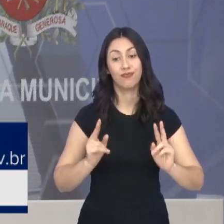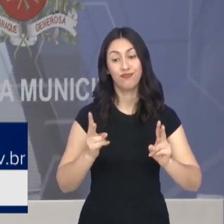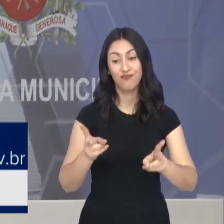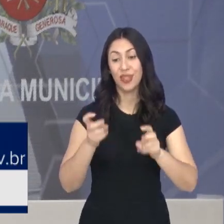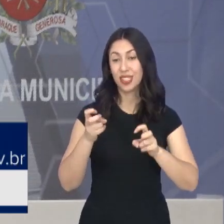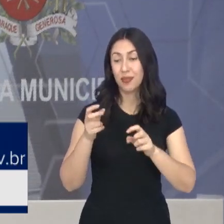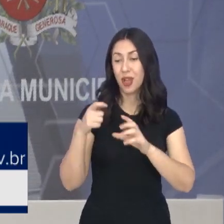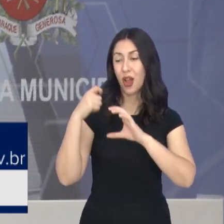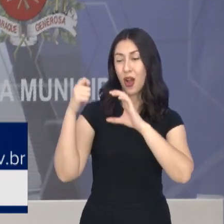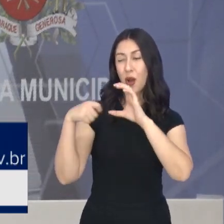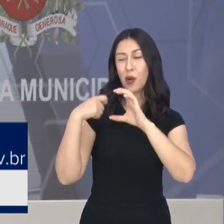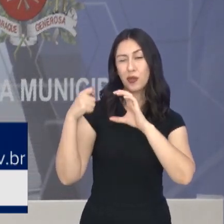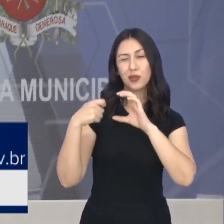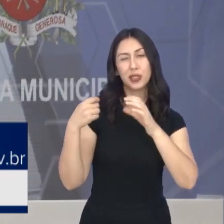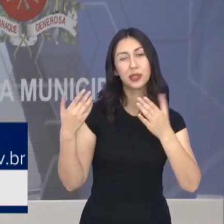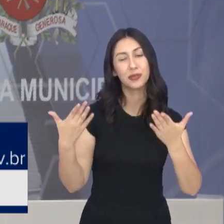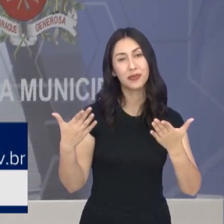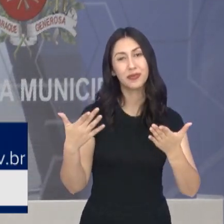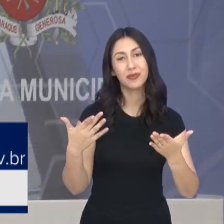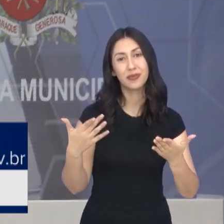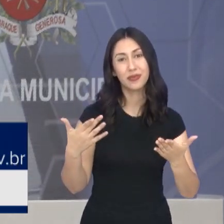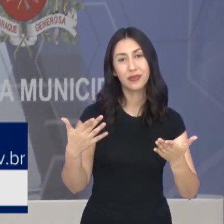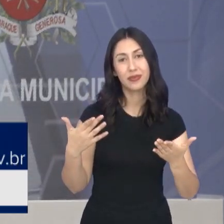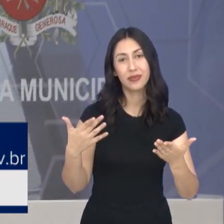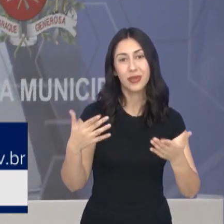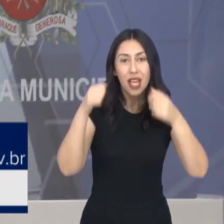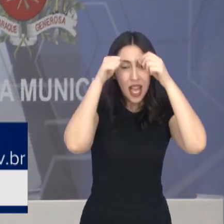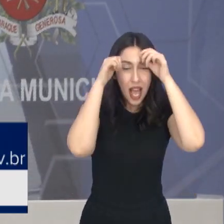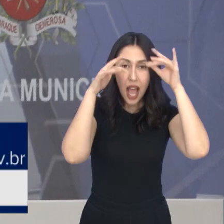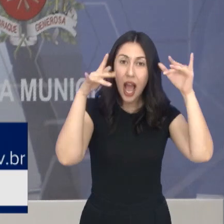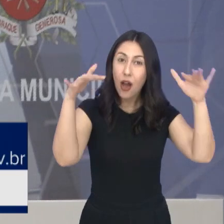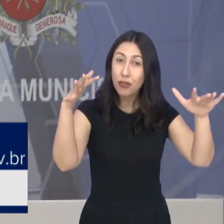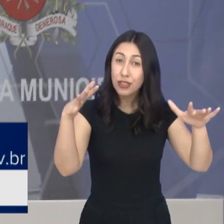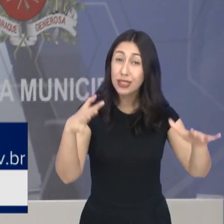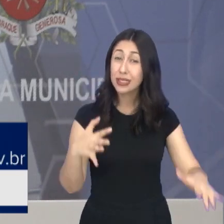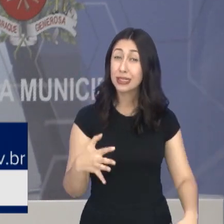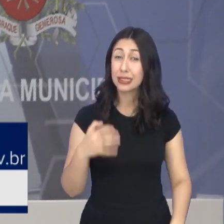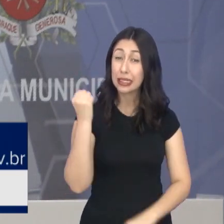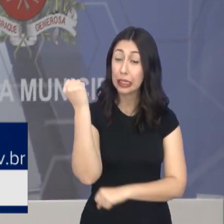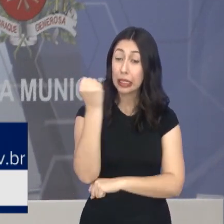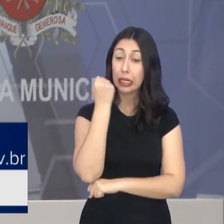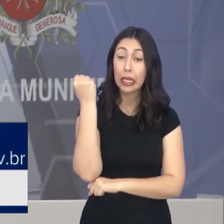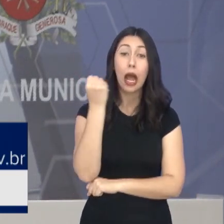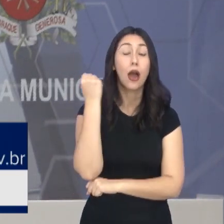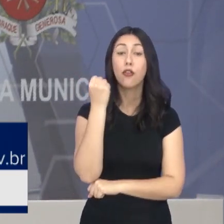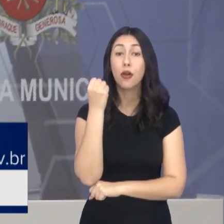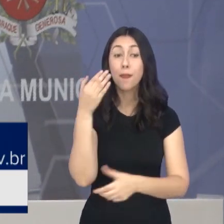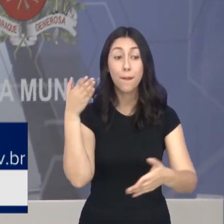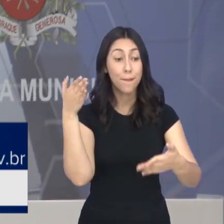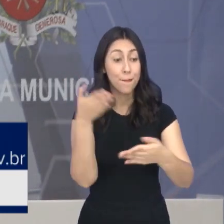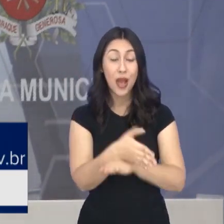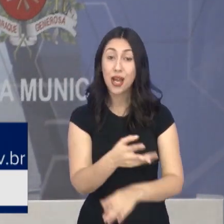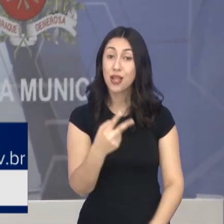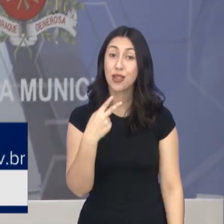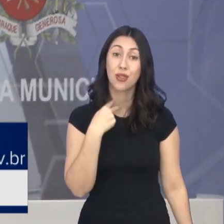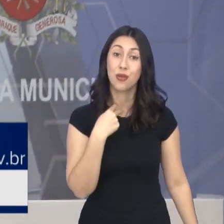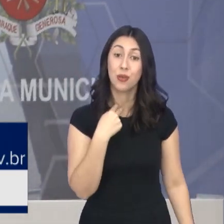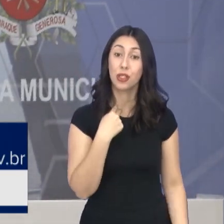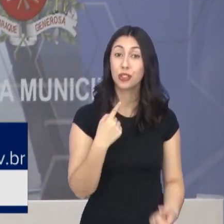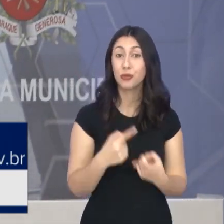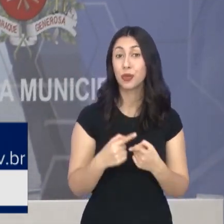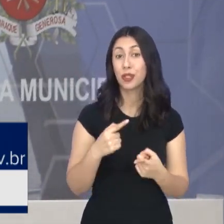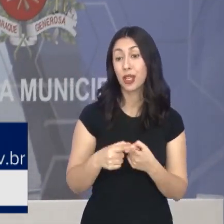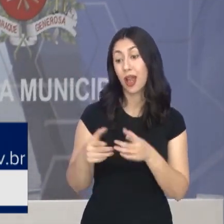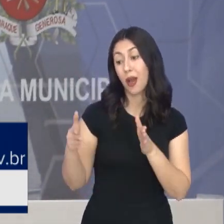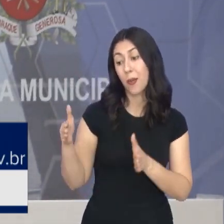né, Gabriele, autista, né, do grau 3, severo, né, não podendo participar, né, porque ela está fora